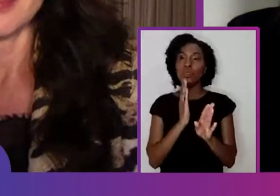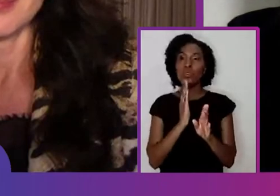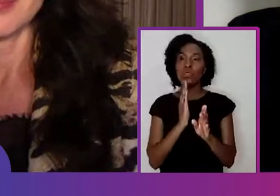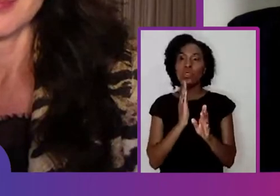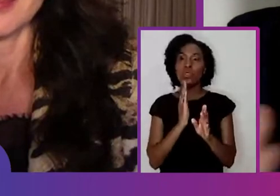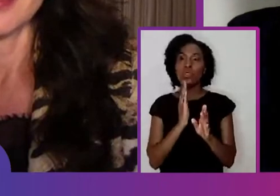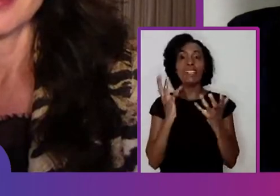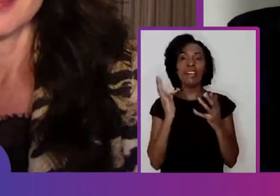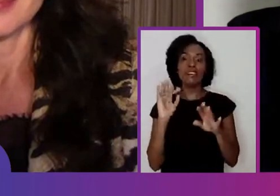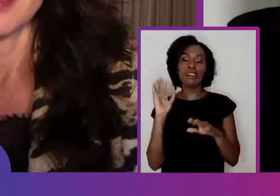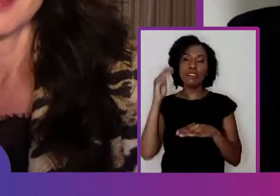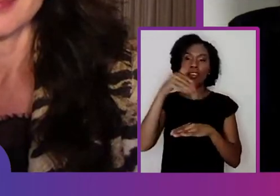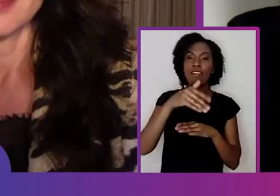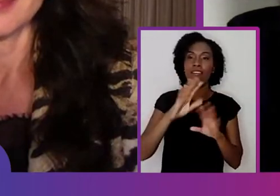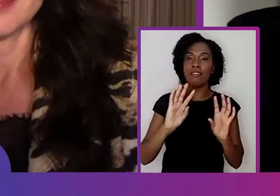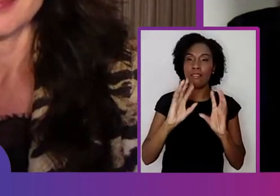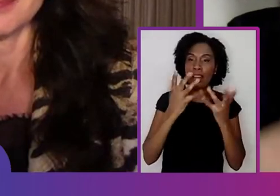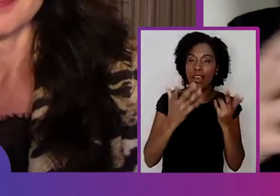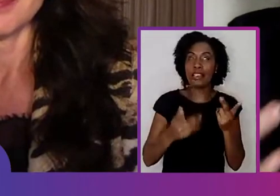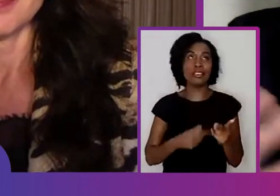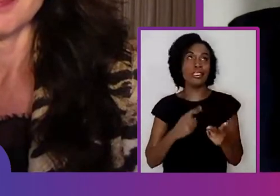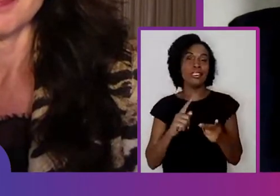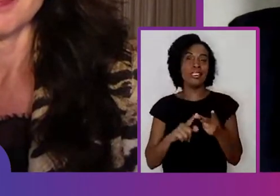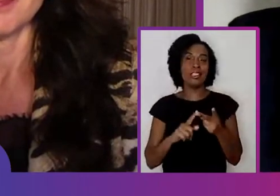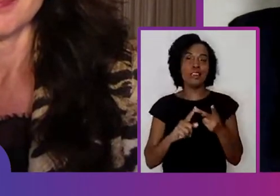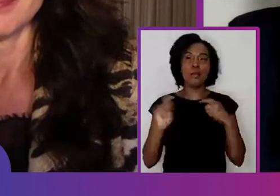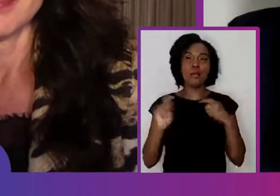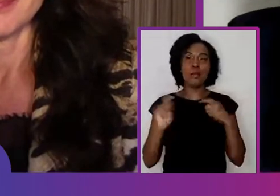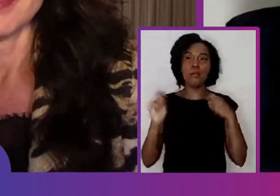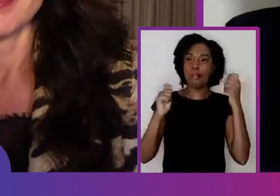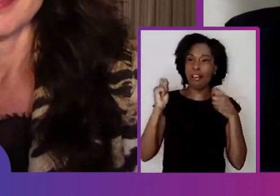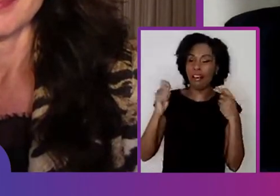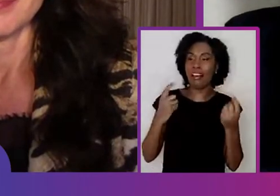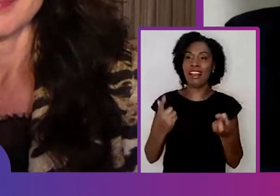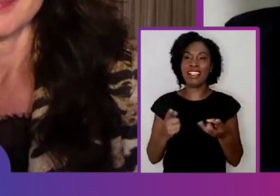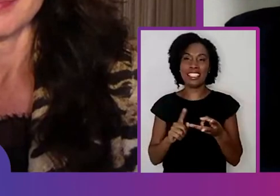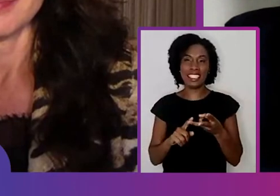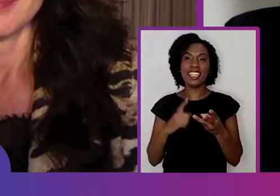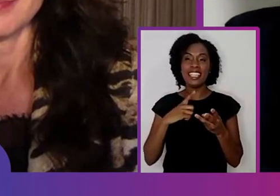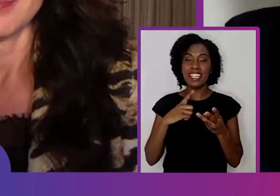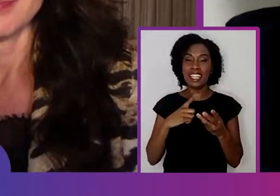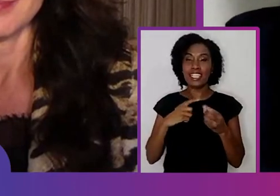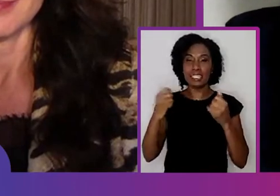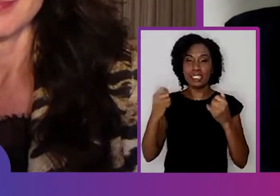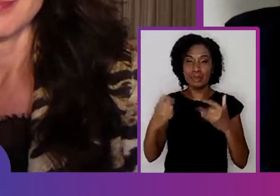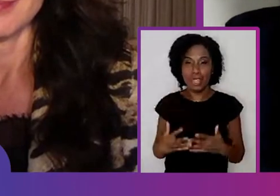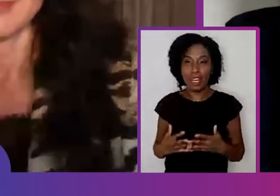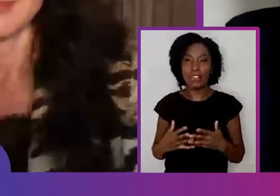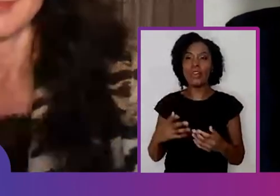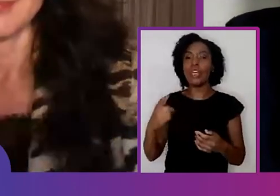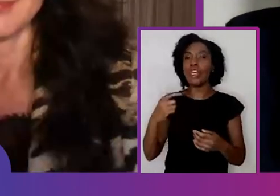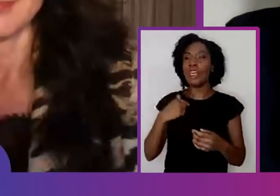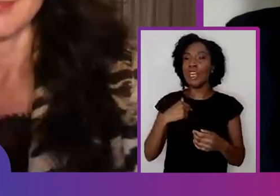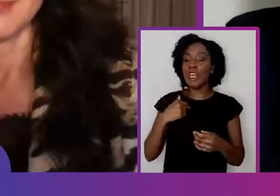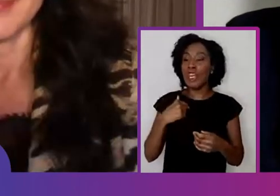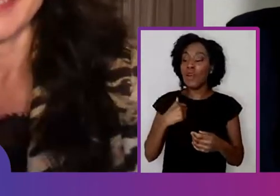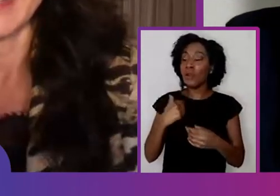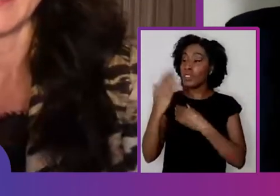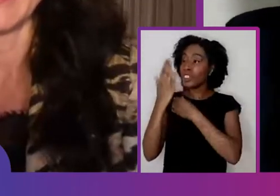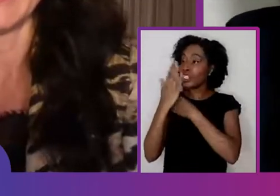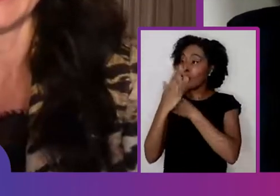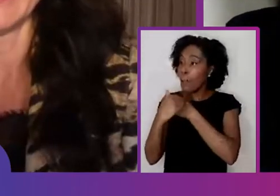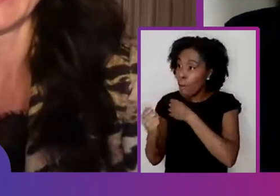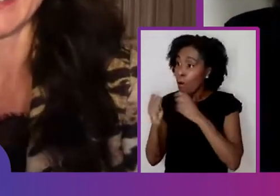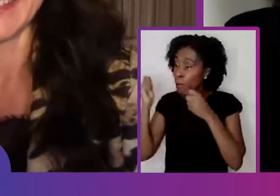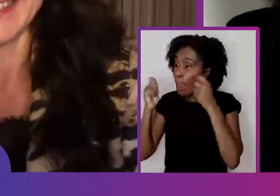irem às baladas. Tem cheio de post dizendo assim, nunca mais vou negar uma ida numa balada, né? A